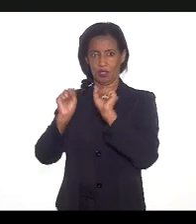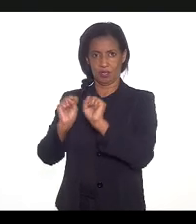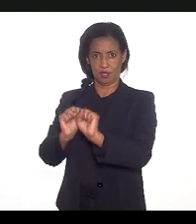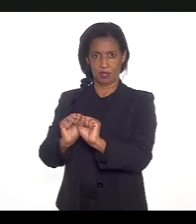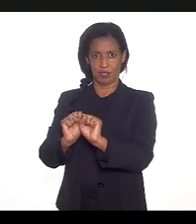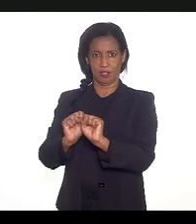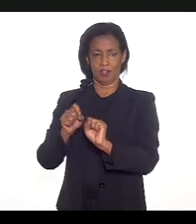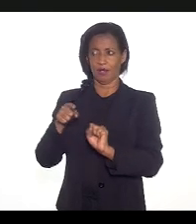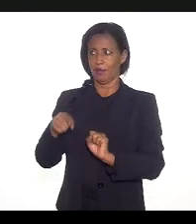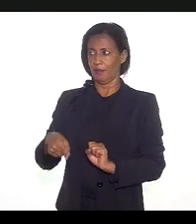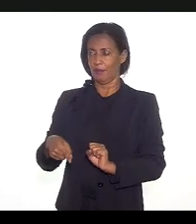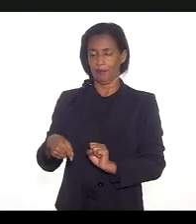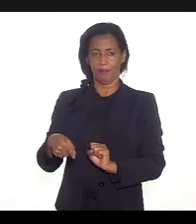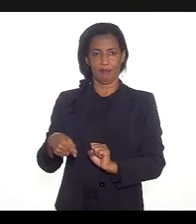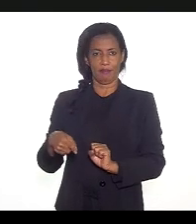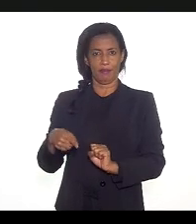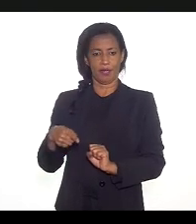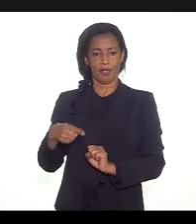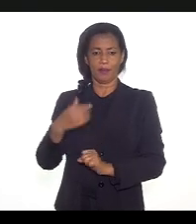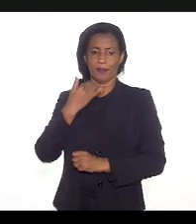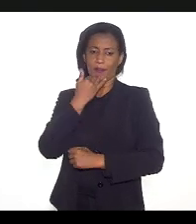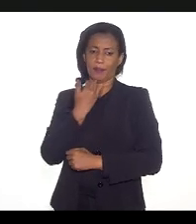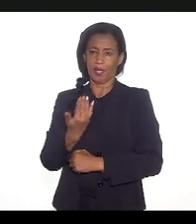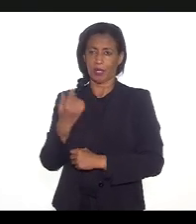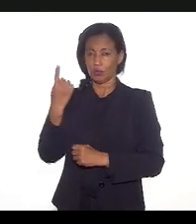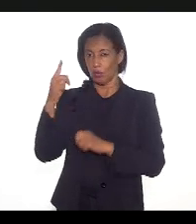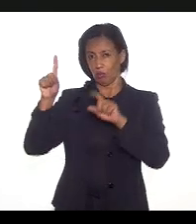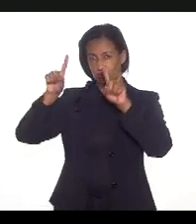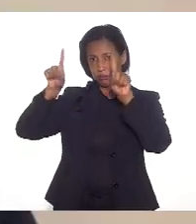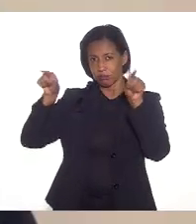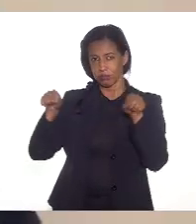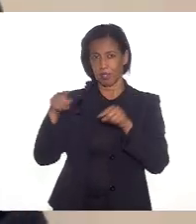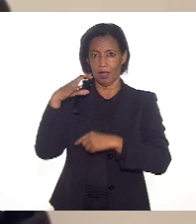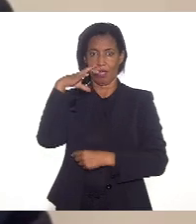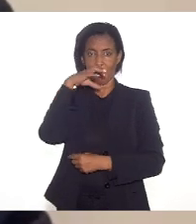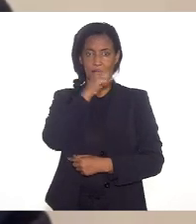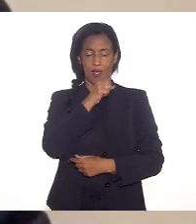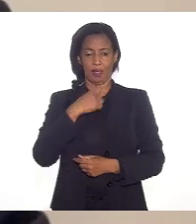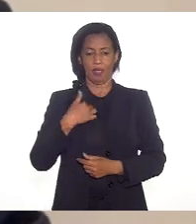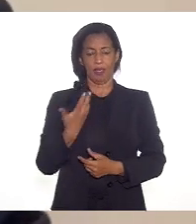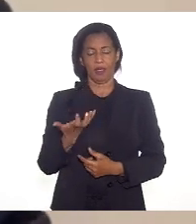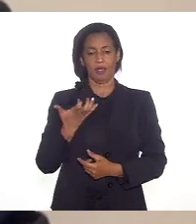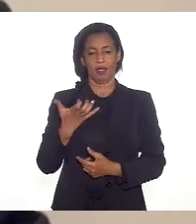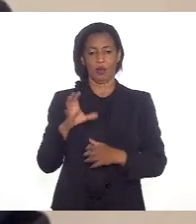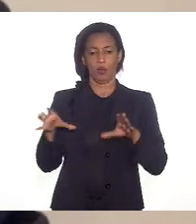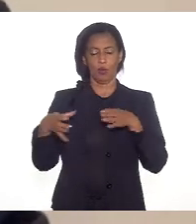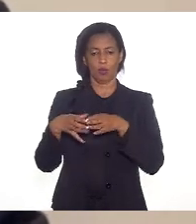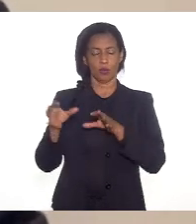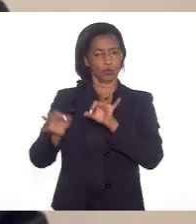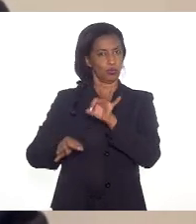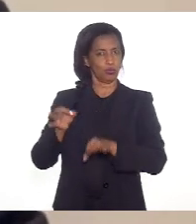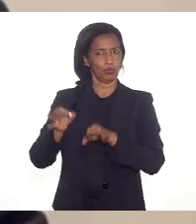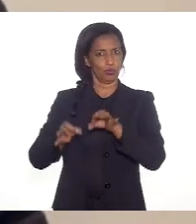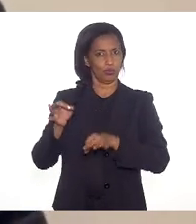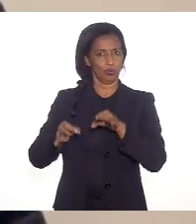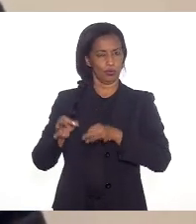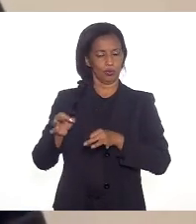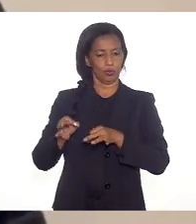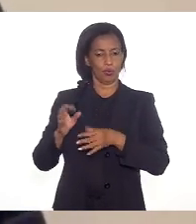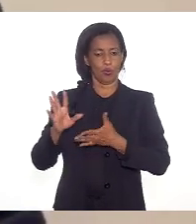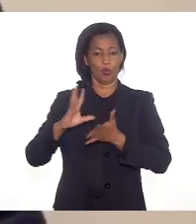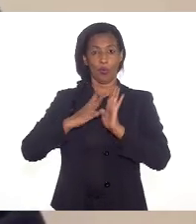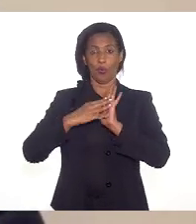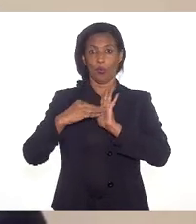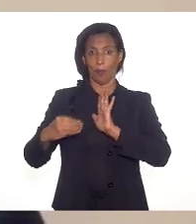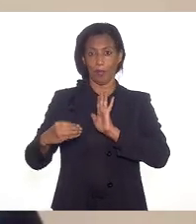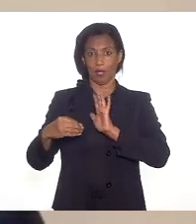para estabelecer, e assim, eu peço só um parênteses, de que a Comissão de Constituição e Justiça emita um parecer para